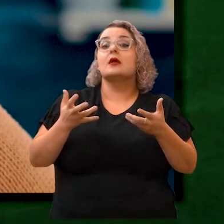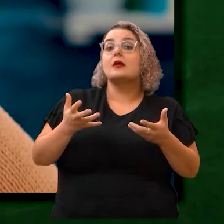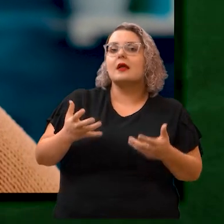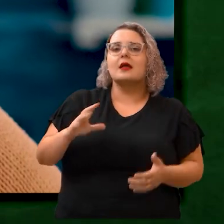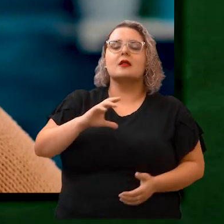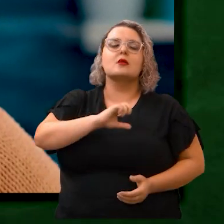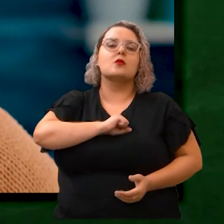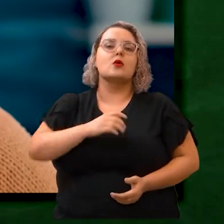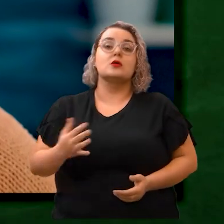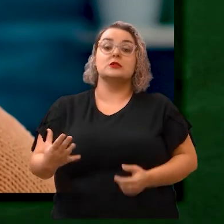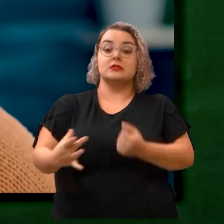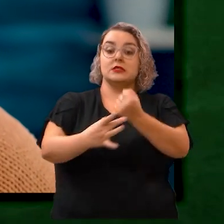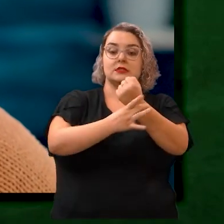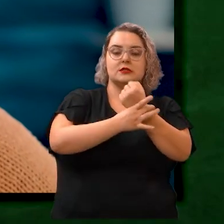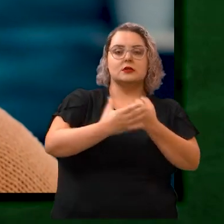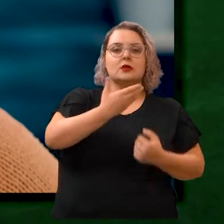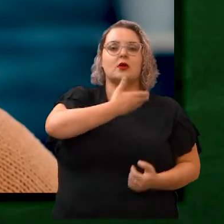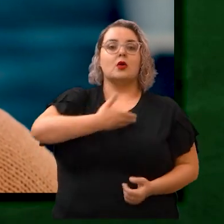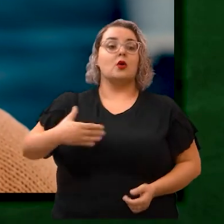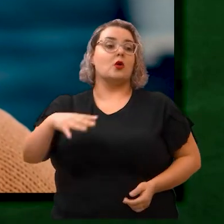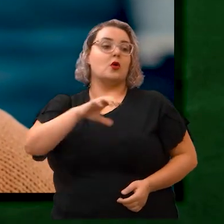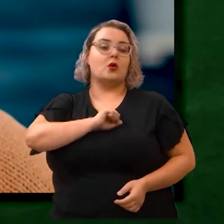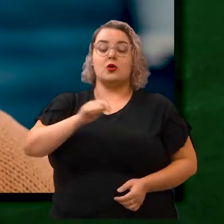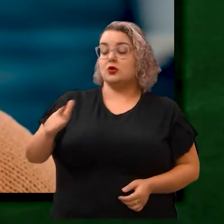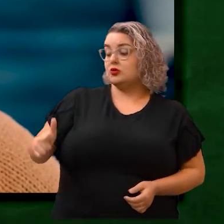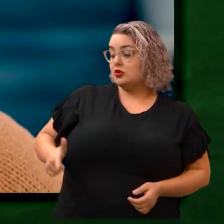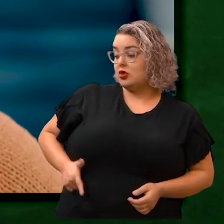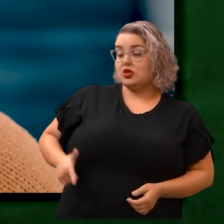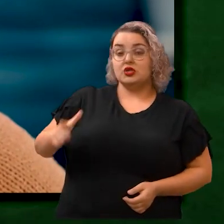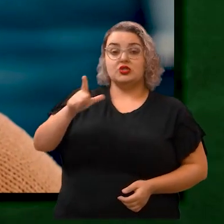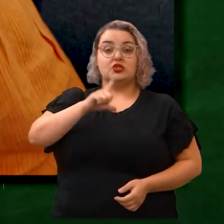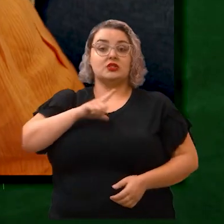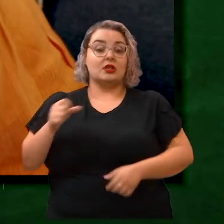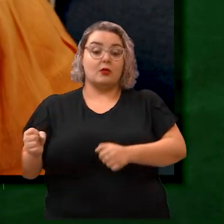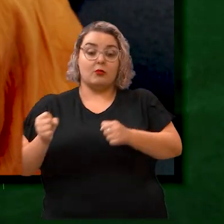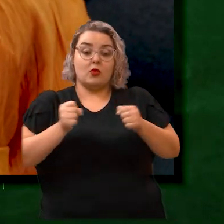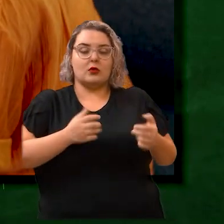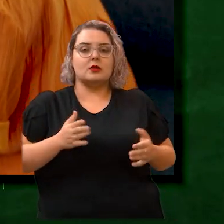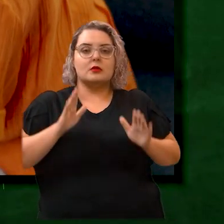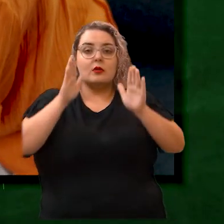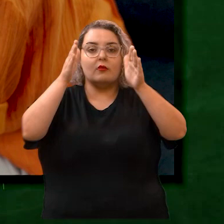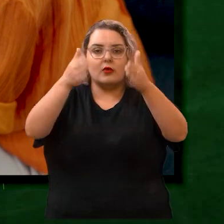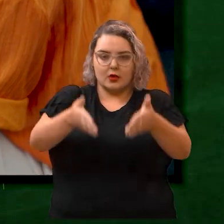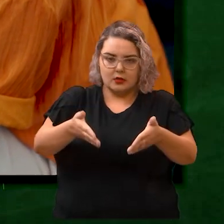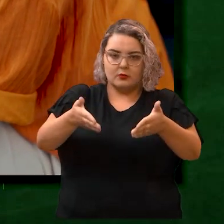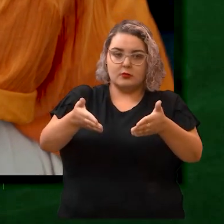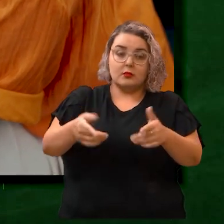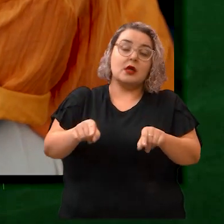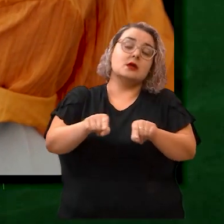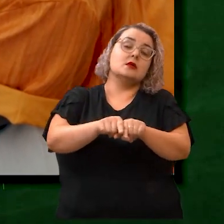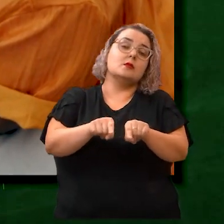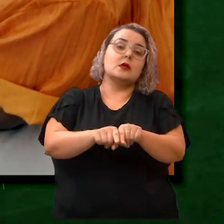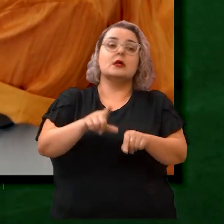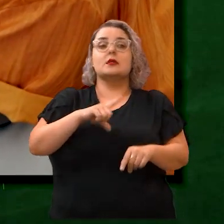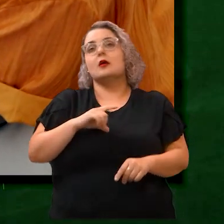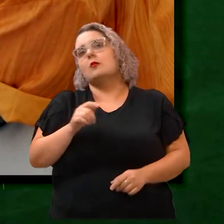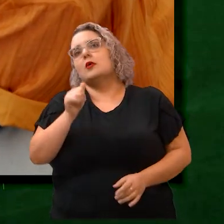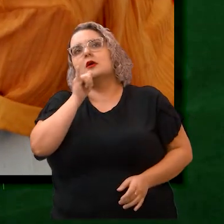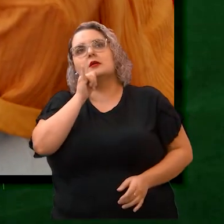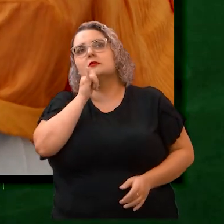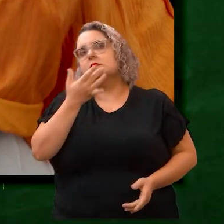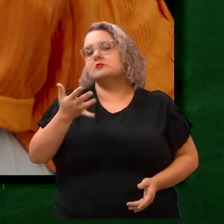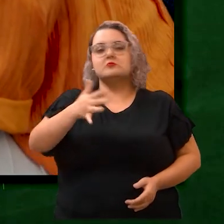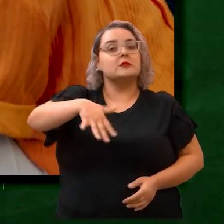Pública eles gostam de arma eles gostam de ter poder Então você vai firme nisso por outro lado você tem por exemplo